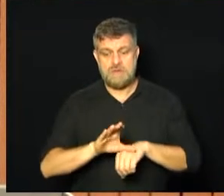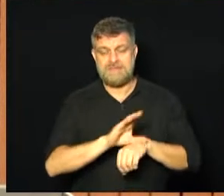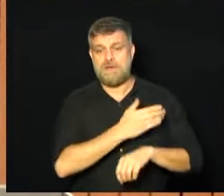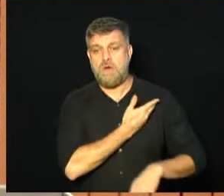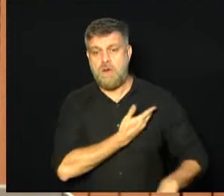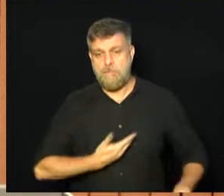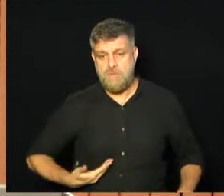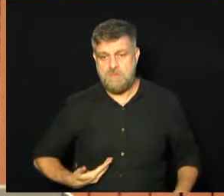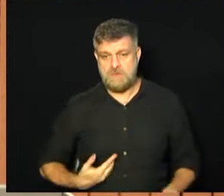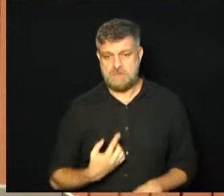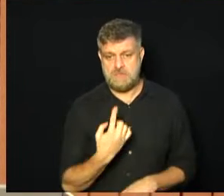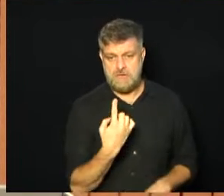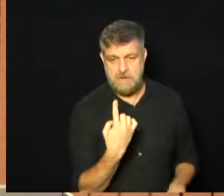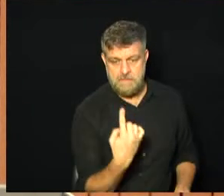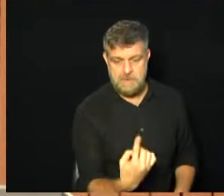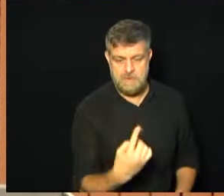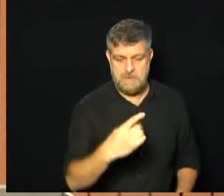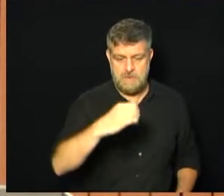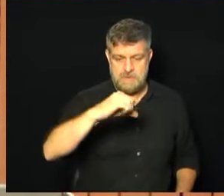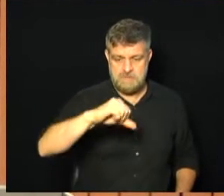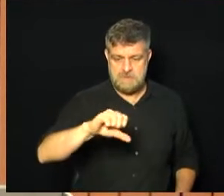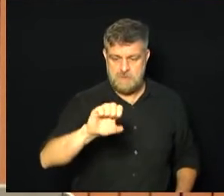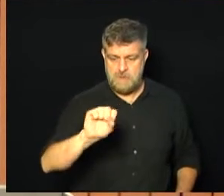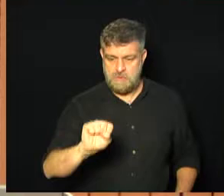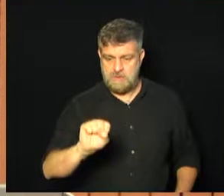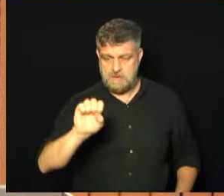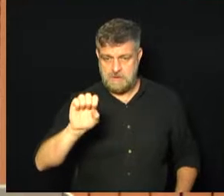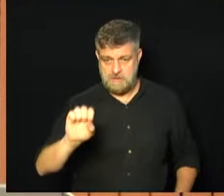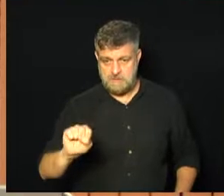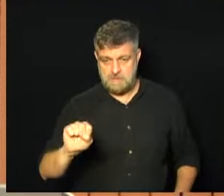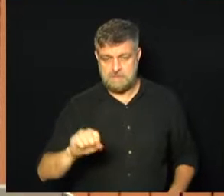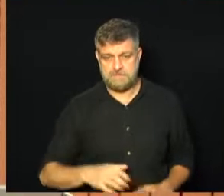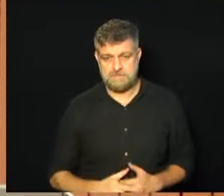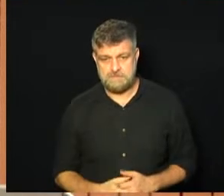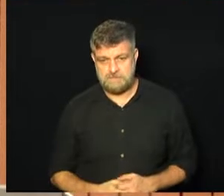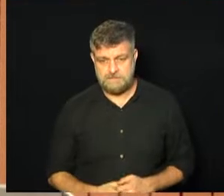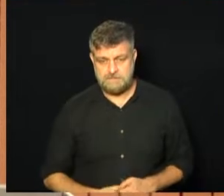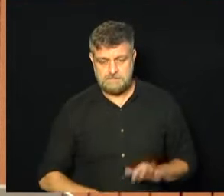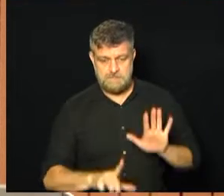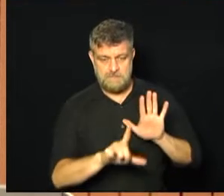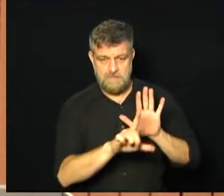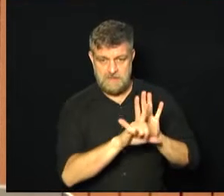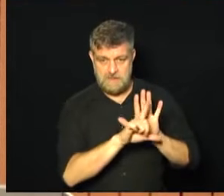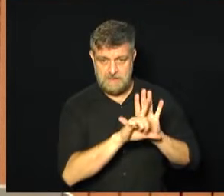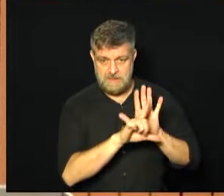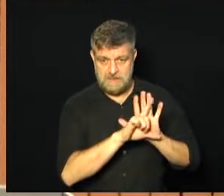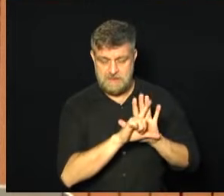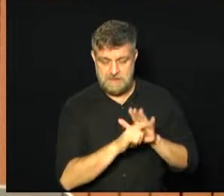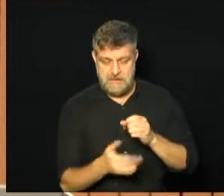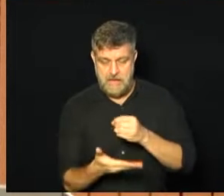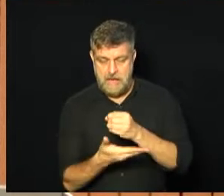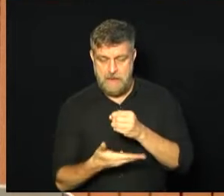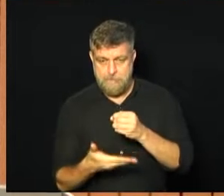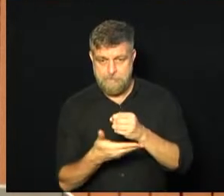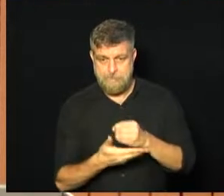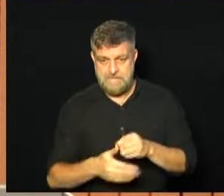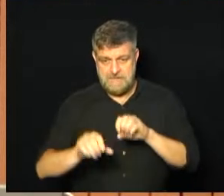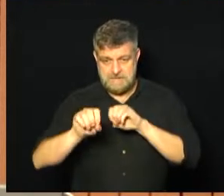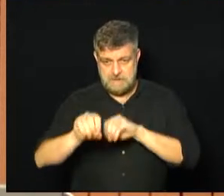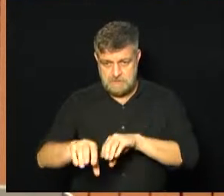de 1988, da Lei de Diretrizes e Bases da